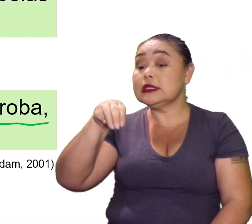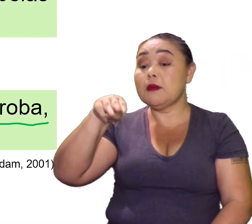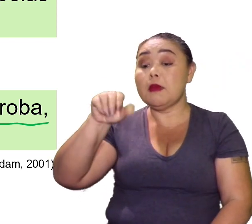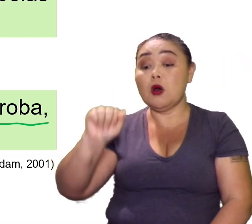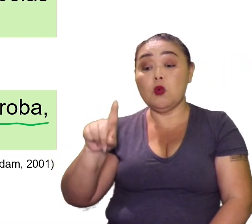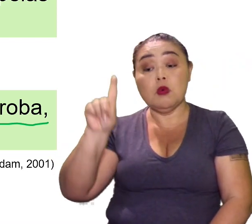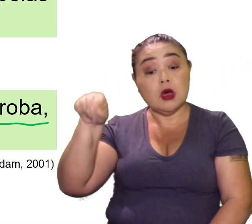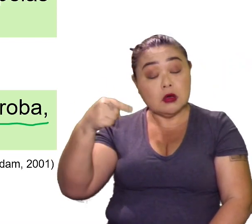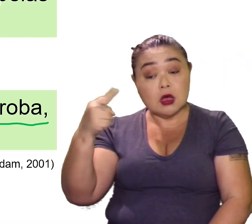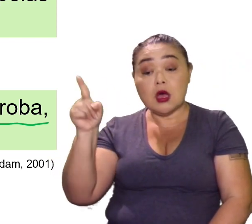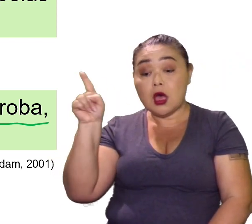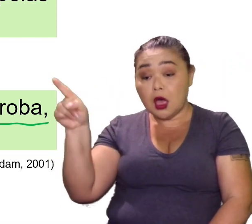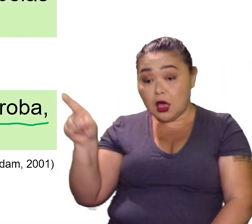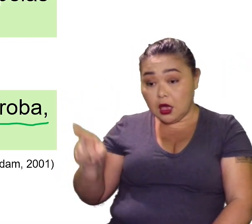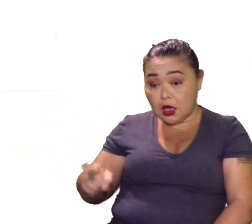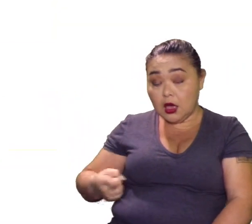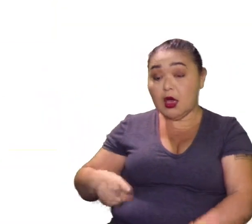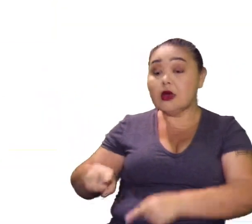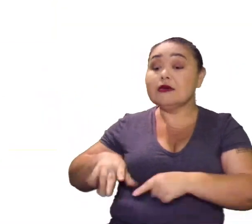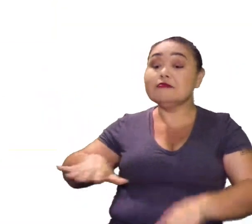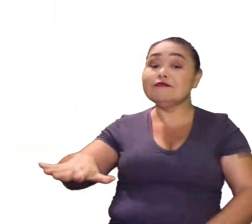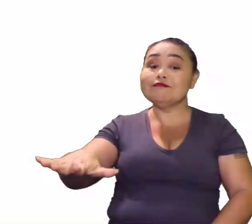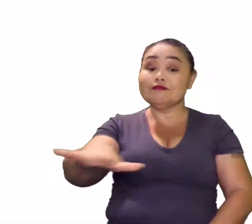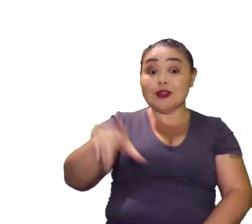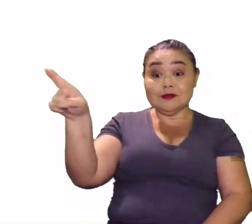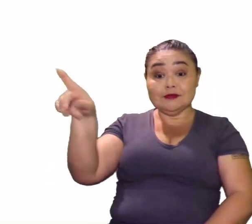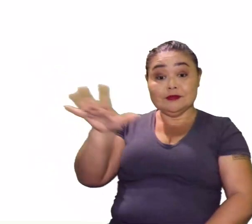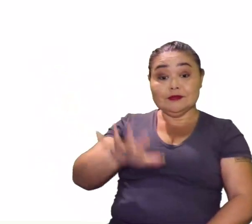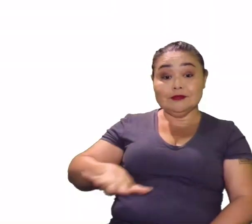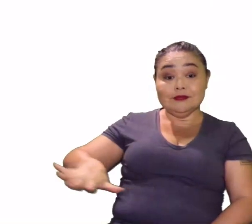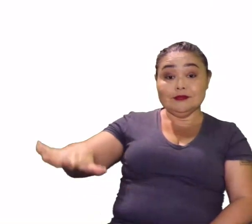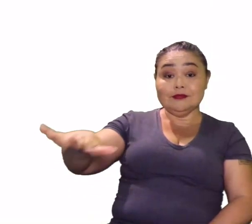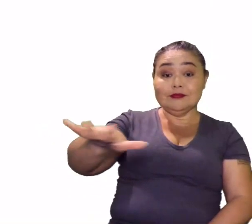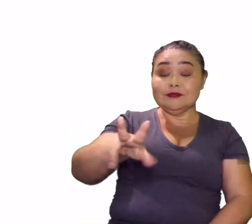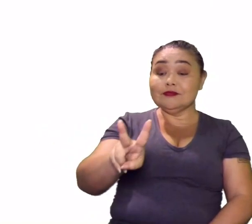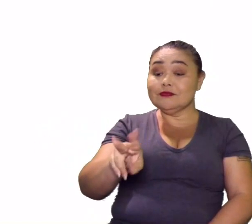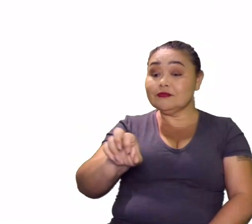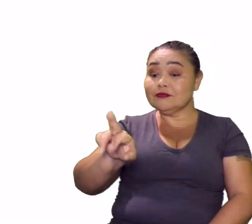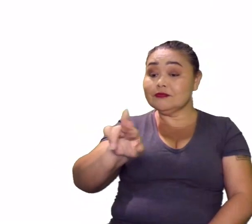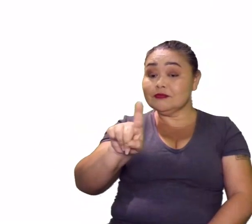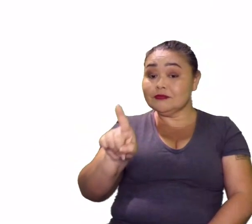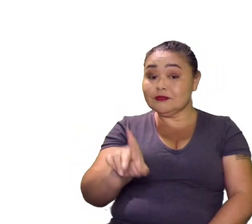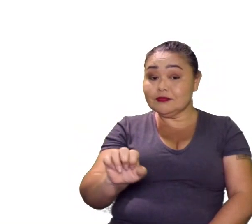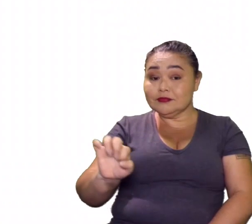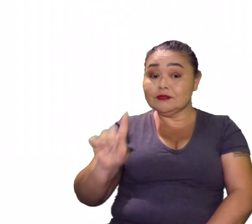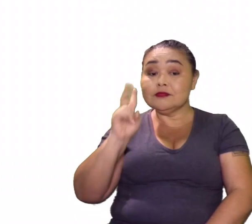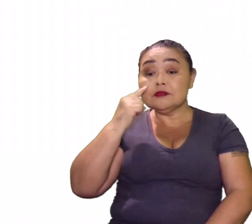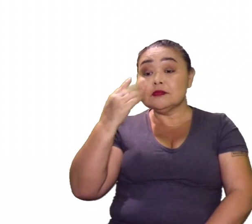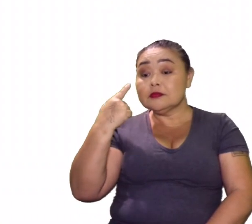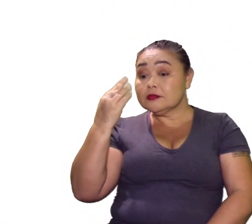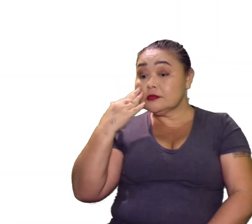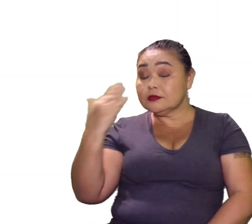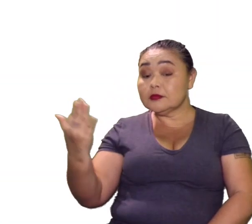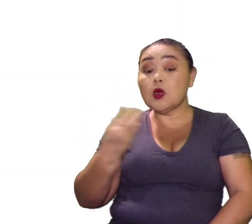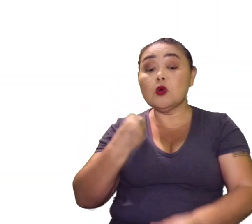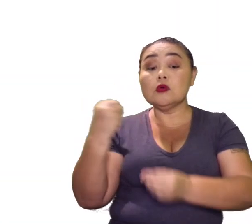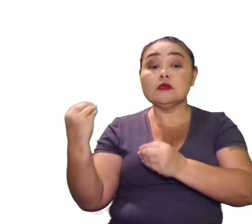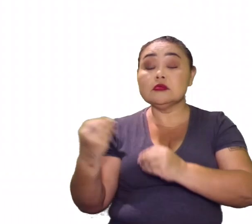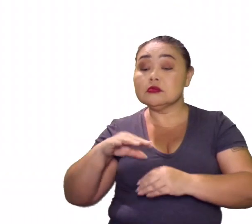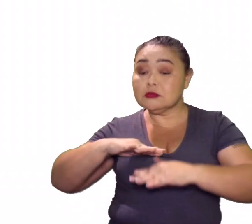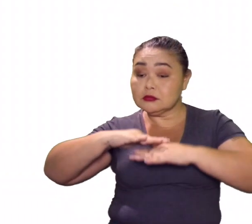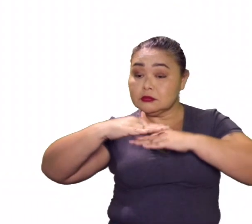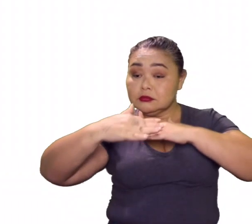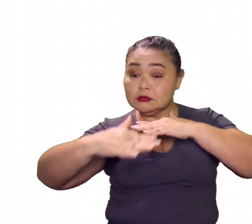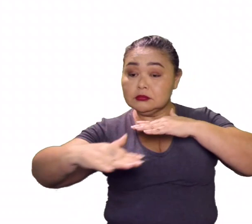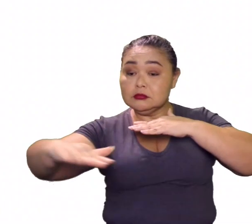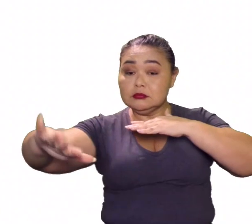de vegetação chamada mata de várzea, ok? Olha aí o exemplo que vocês observam na figura de como que é uma mata de